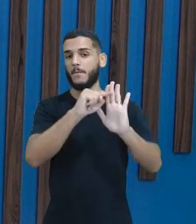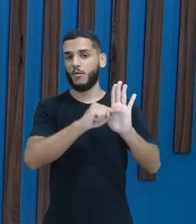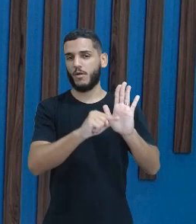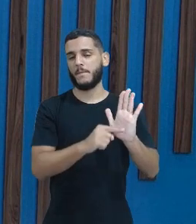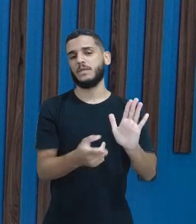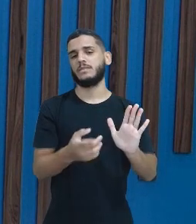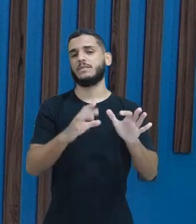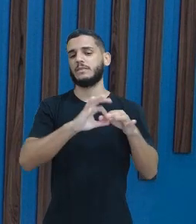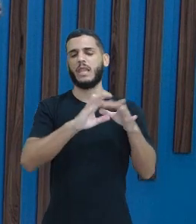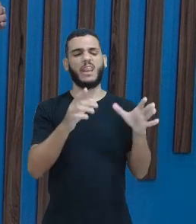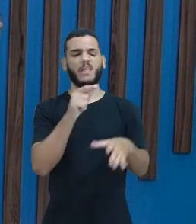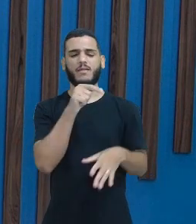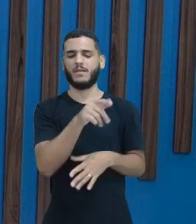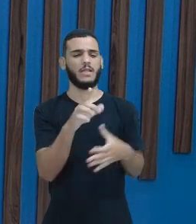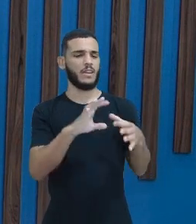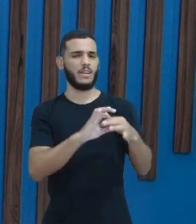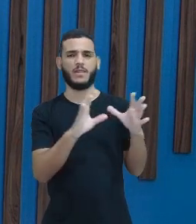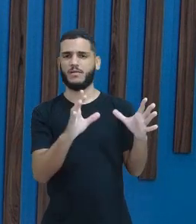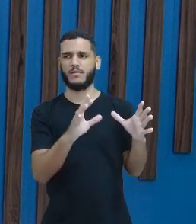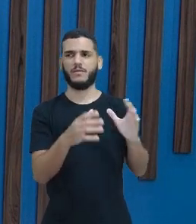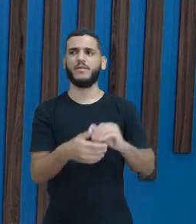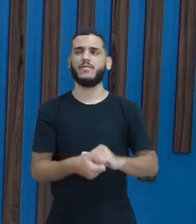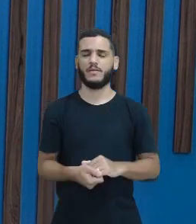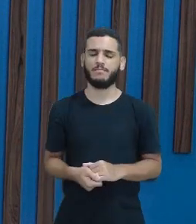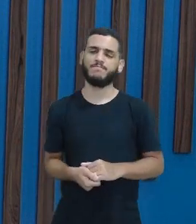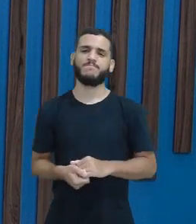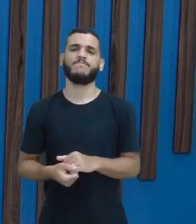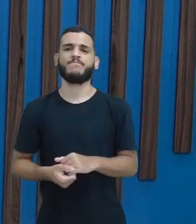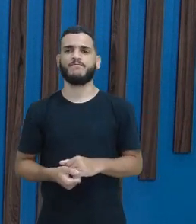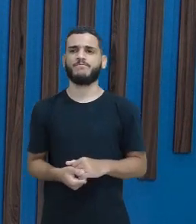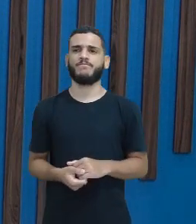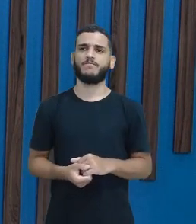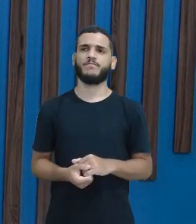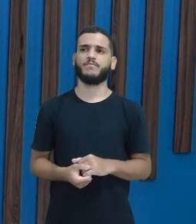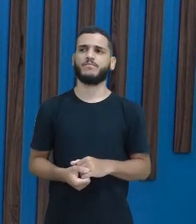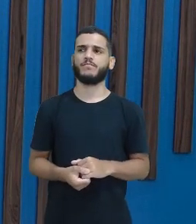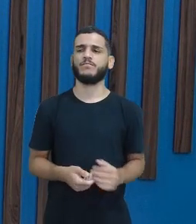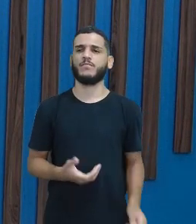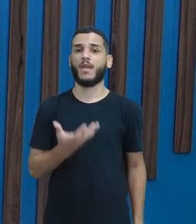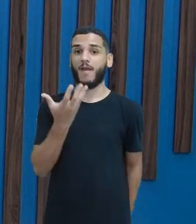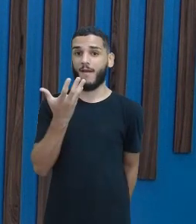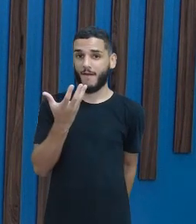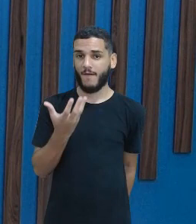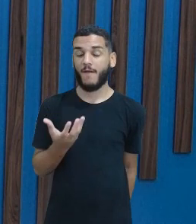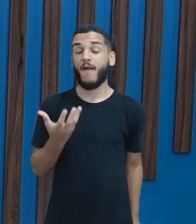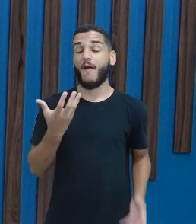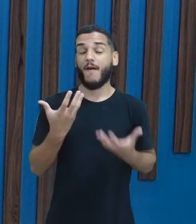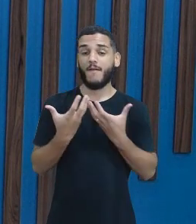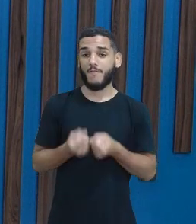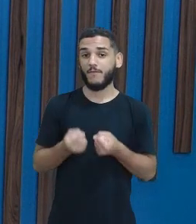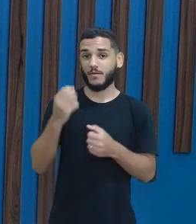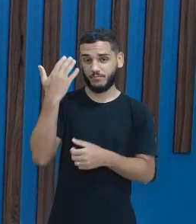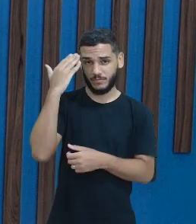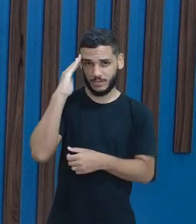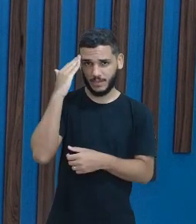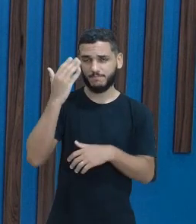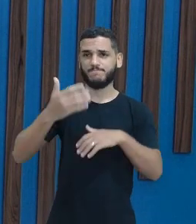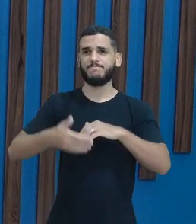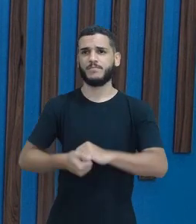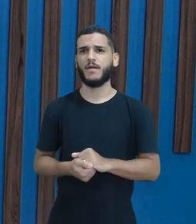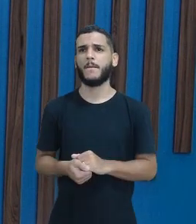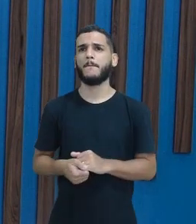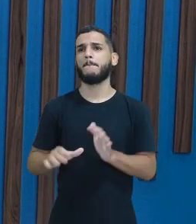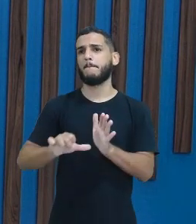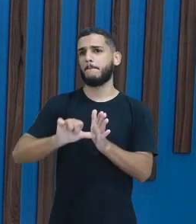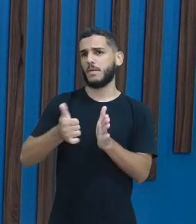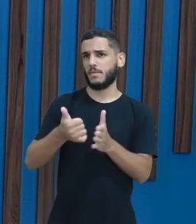programação, né? Vamos dizer assim, de sua função. Vamos entender? Primeiro eu quero dizer para